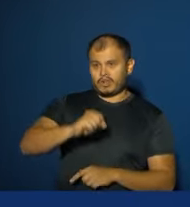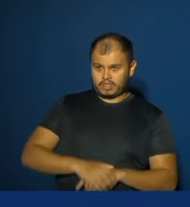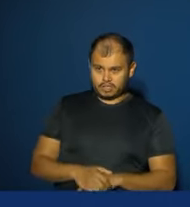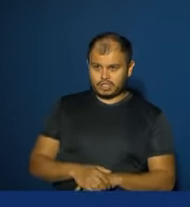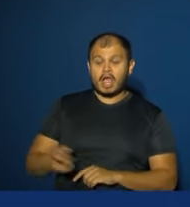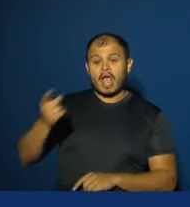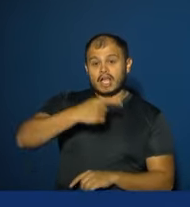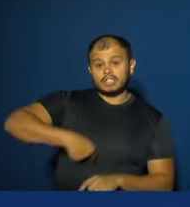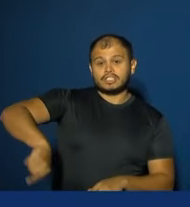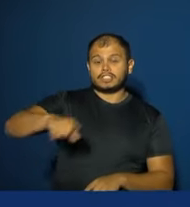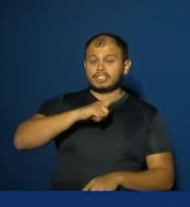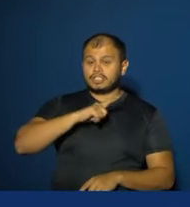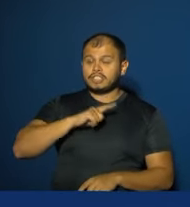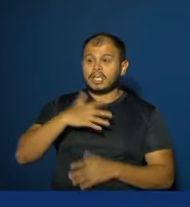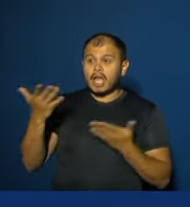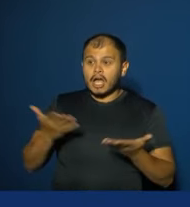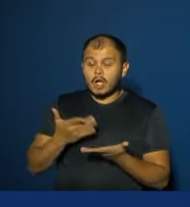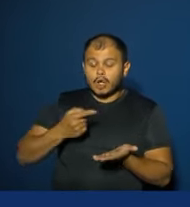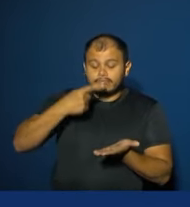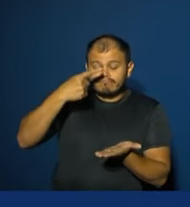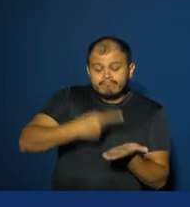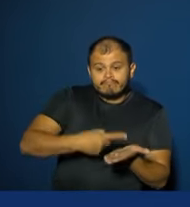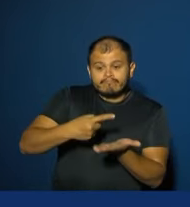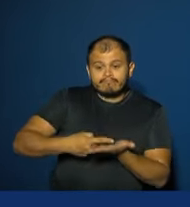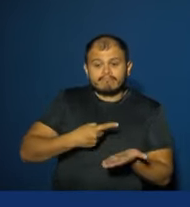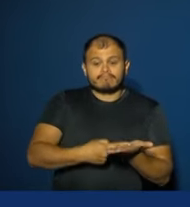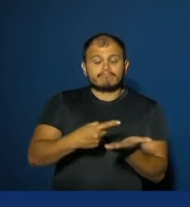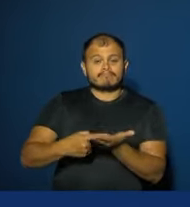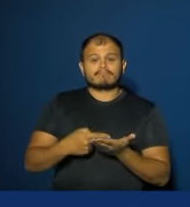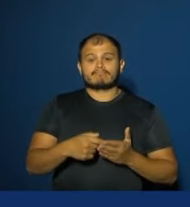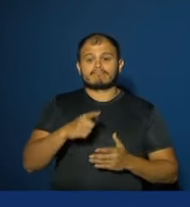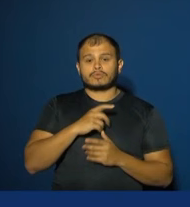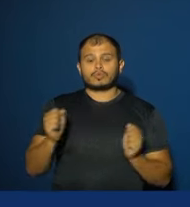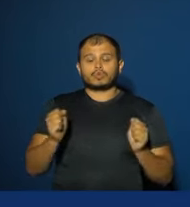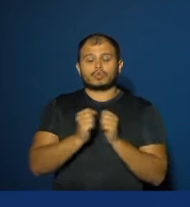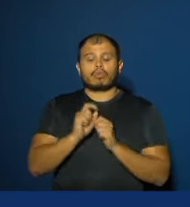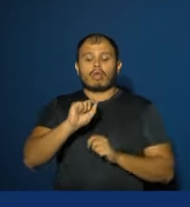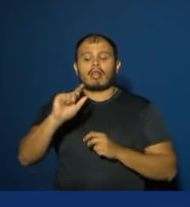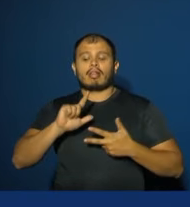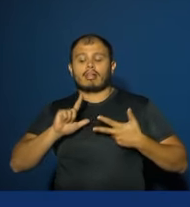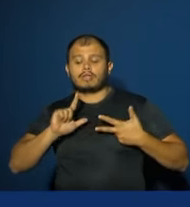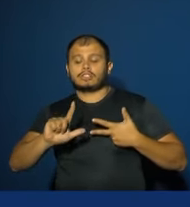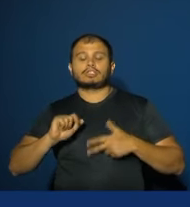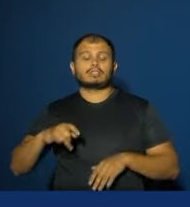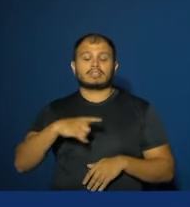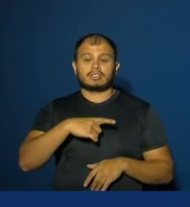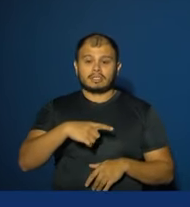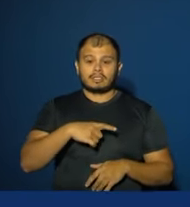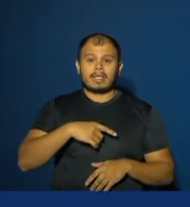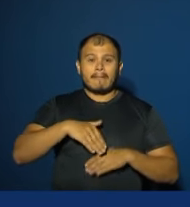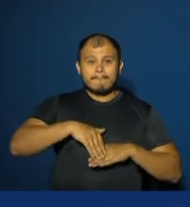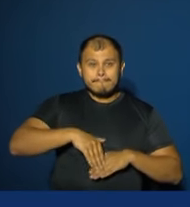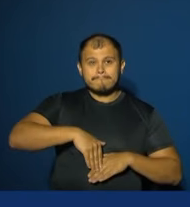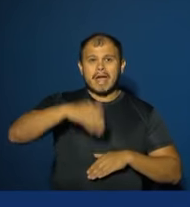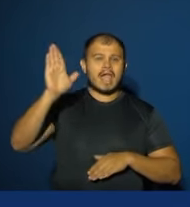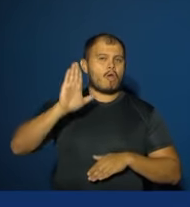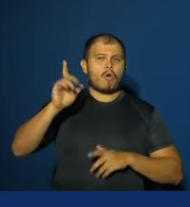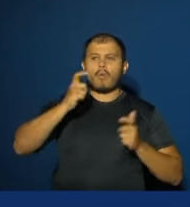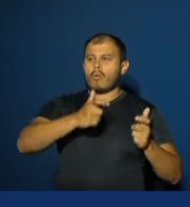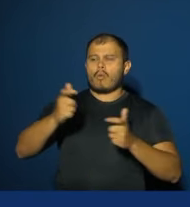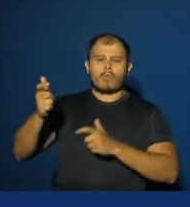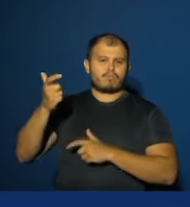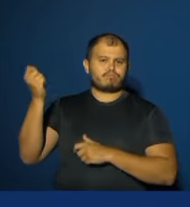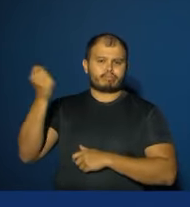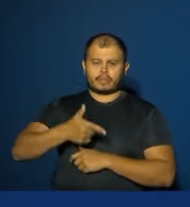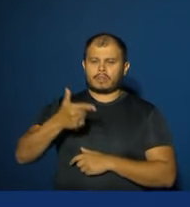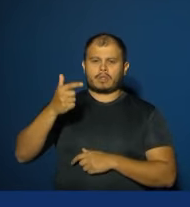a gente tem aí um comprometimento das verbas públicas no legislativo muito maior do que em qualquer lugar do mundo, né? E